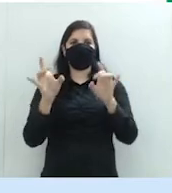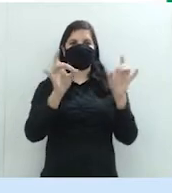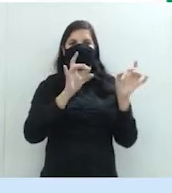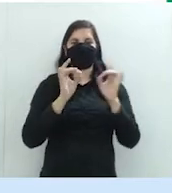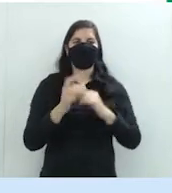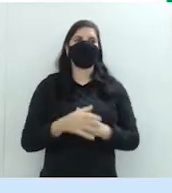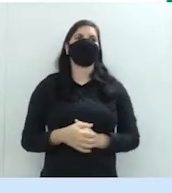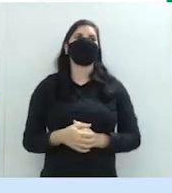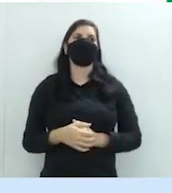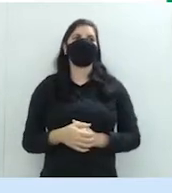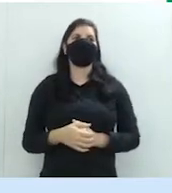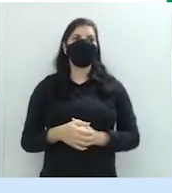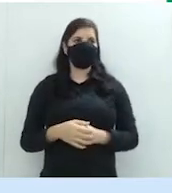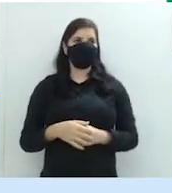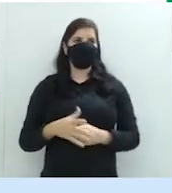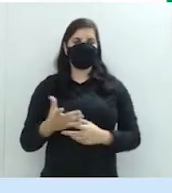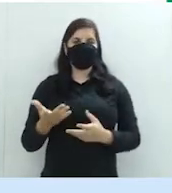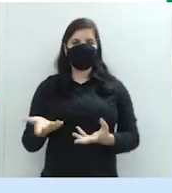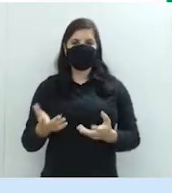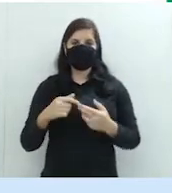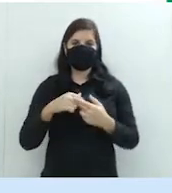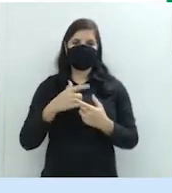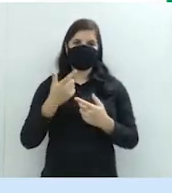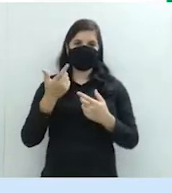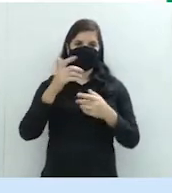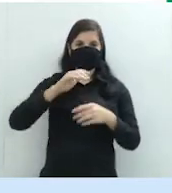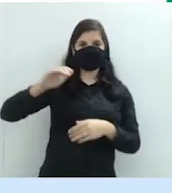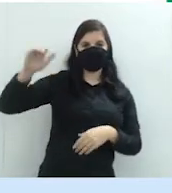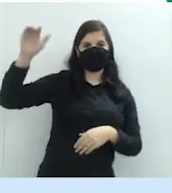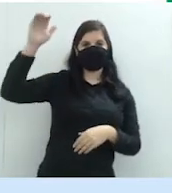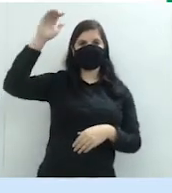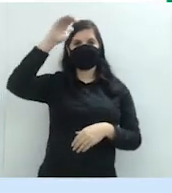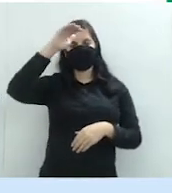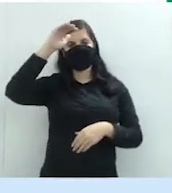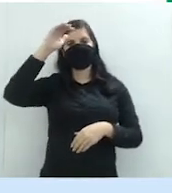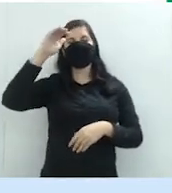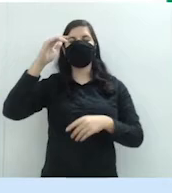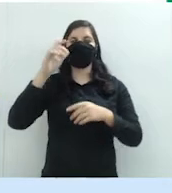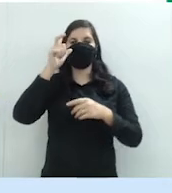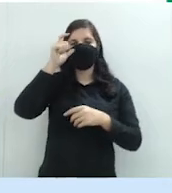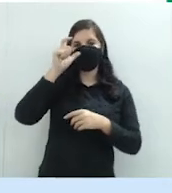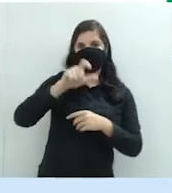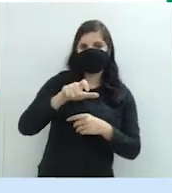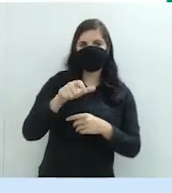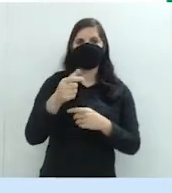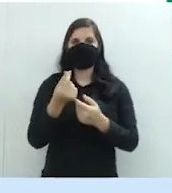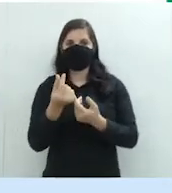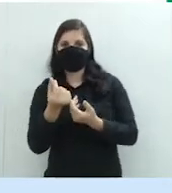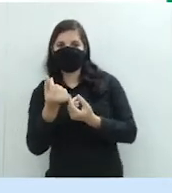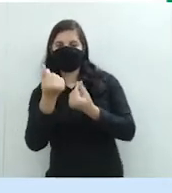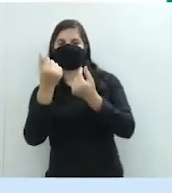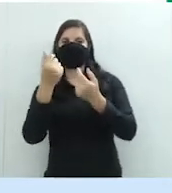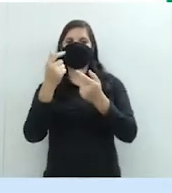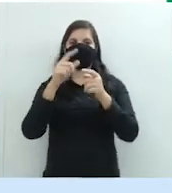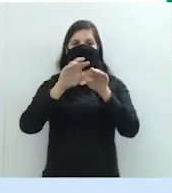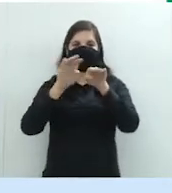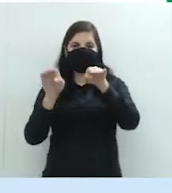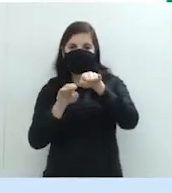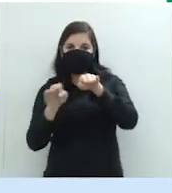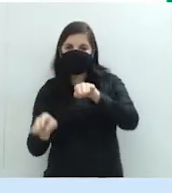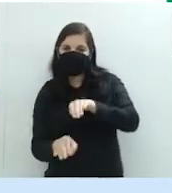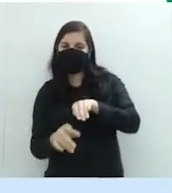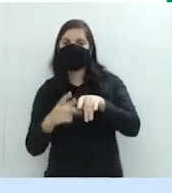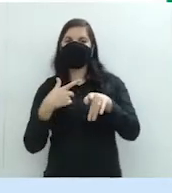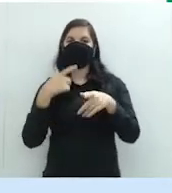comércio. Então você tem a realeza, que buscava novas fontes de renda, a nobreza e burguesia,